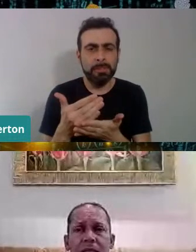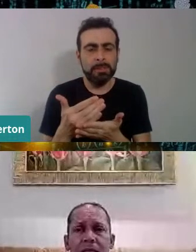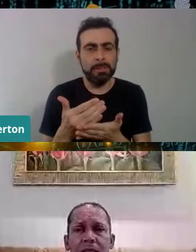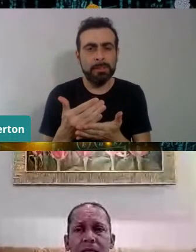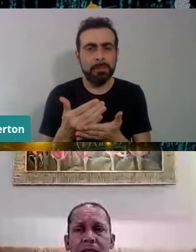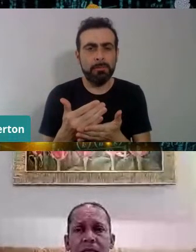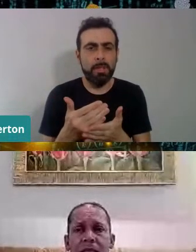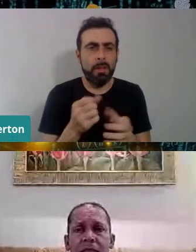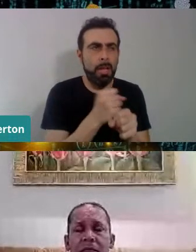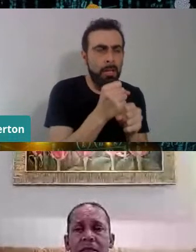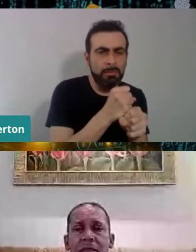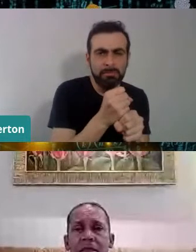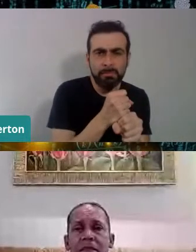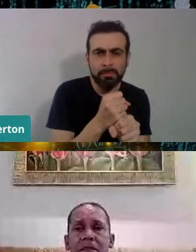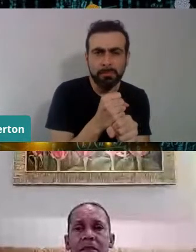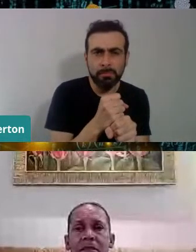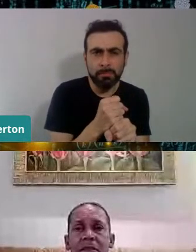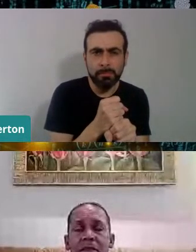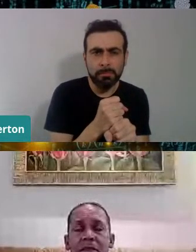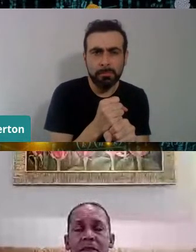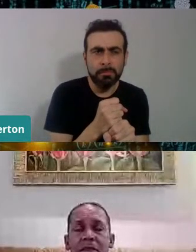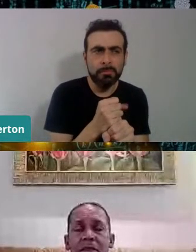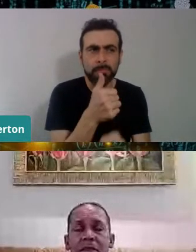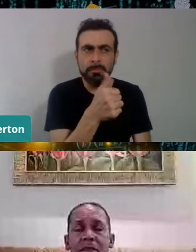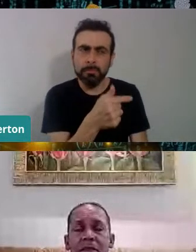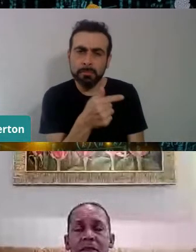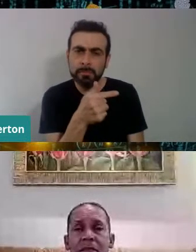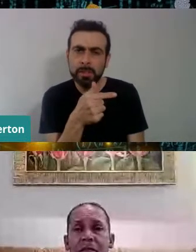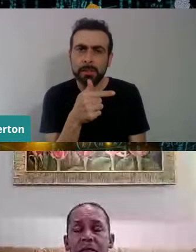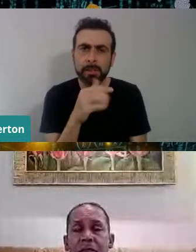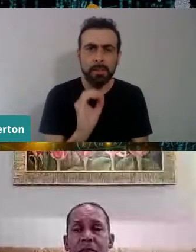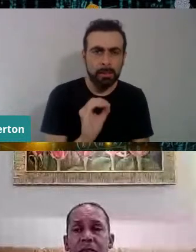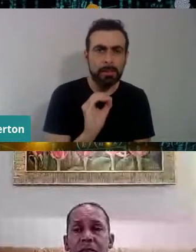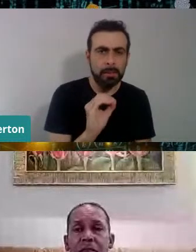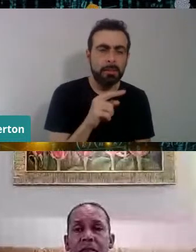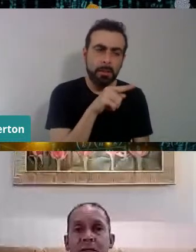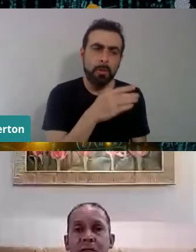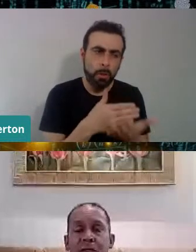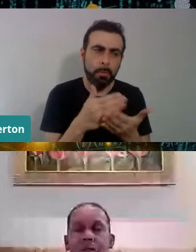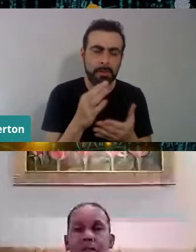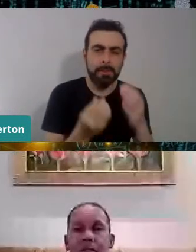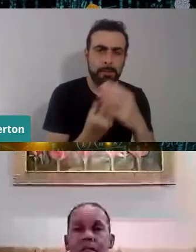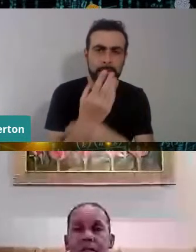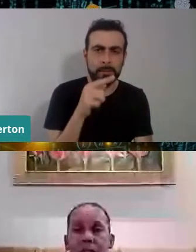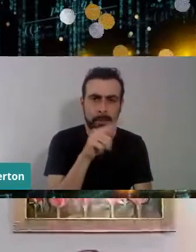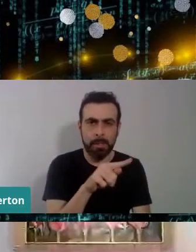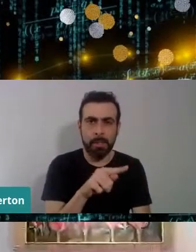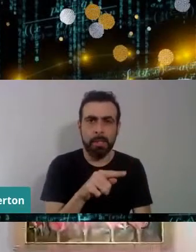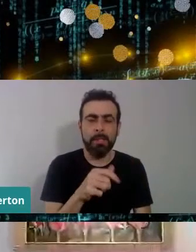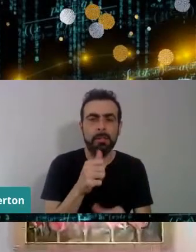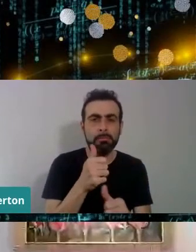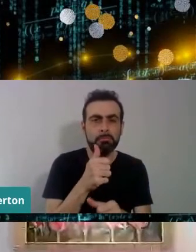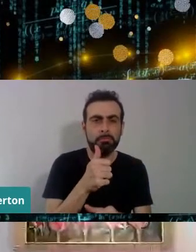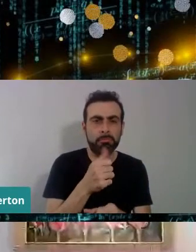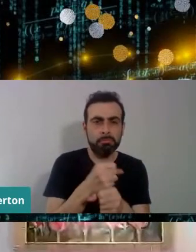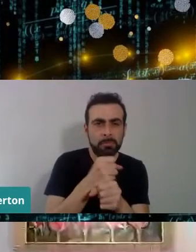Comecei mesmo foi em 70. Comecei em 70 lá. Em 1970.